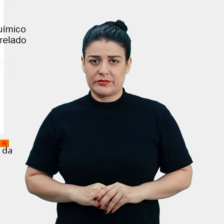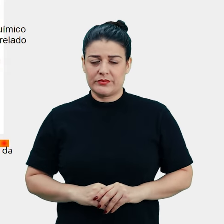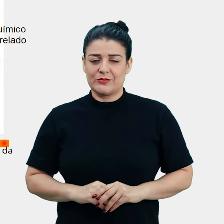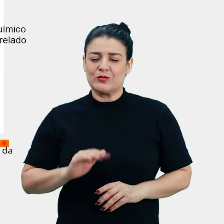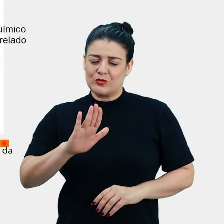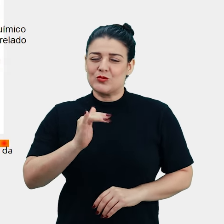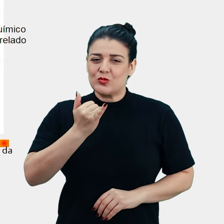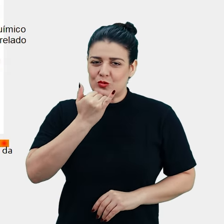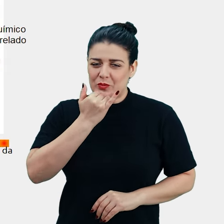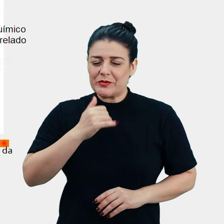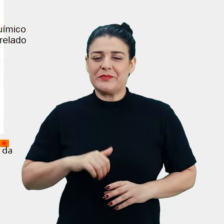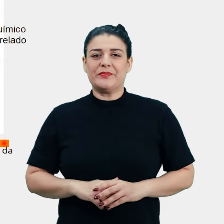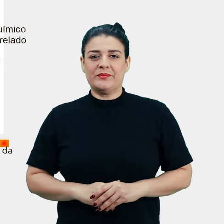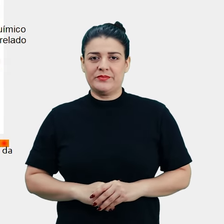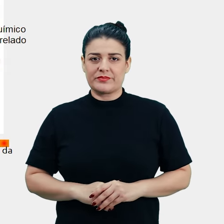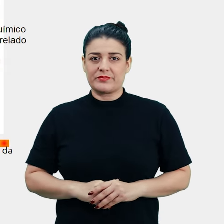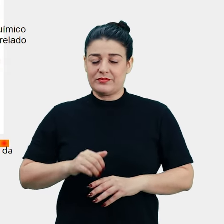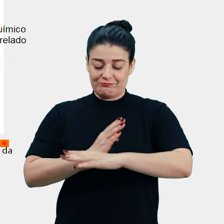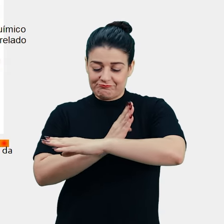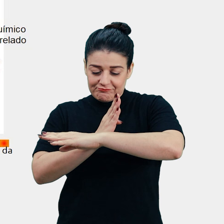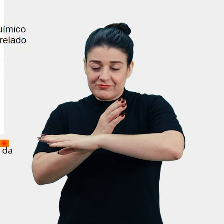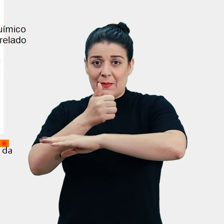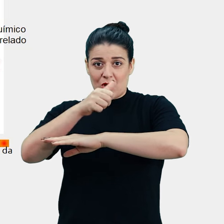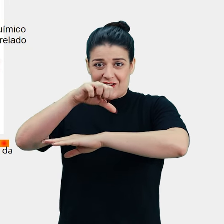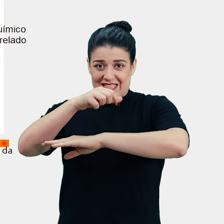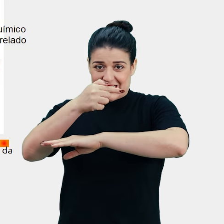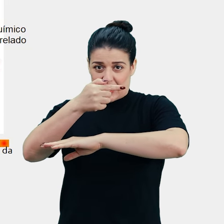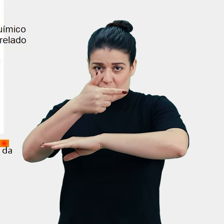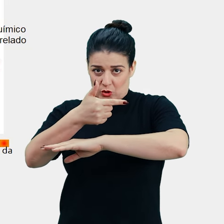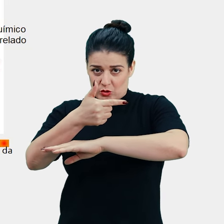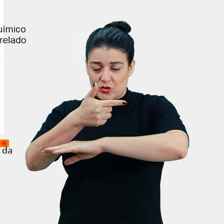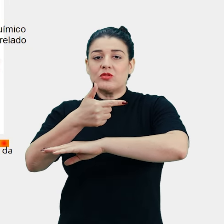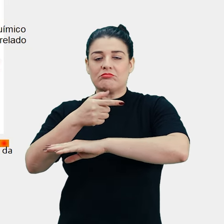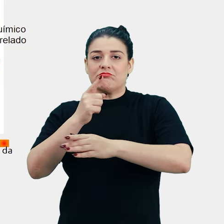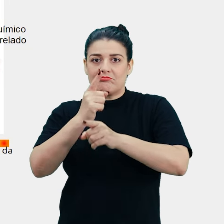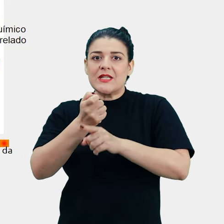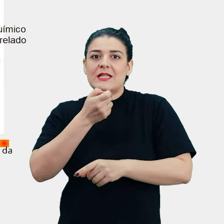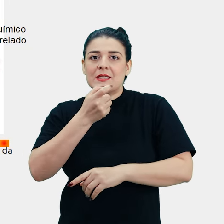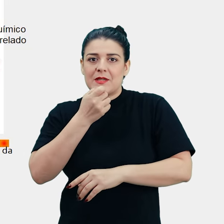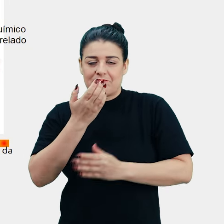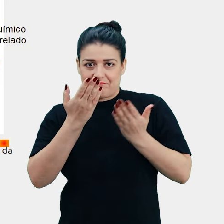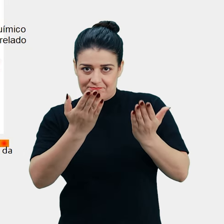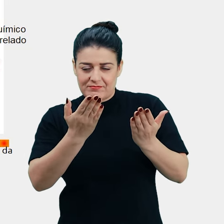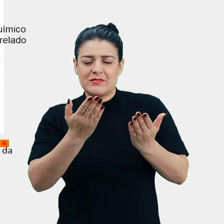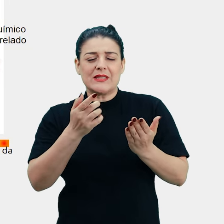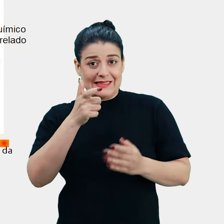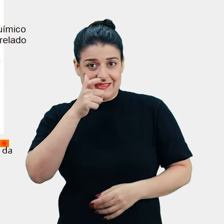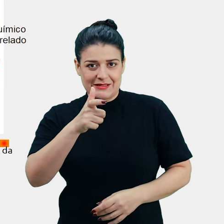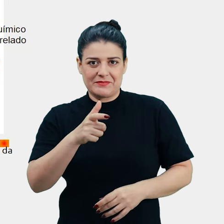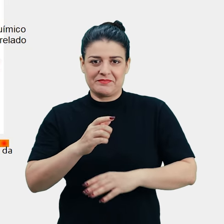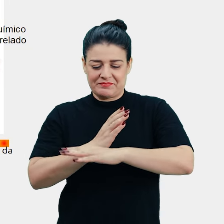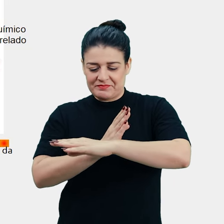Perdão, pessoal. Em 1972, tivemos a descoberta da artemisina. E olha que interessante,